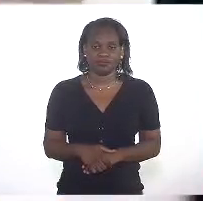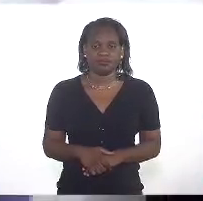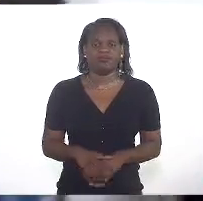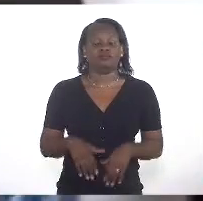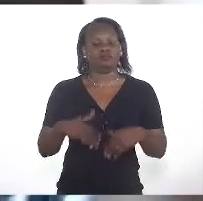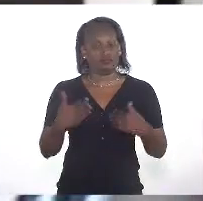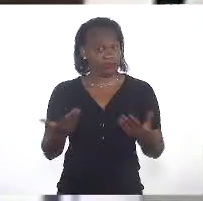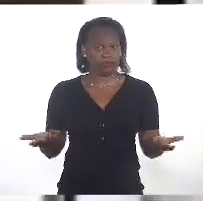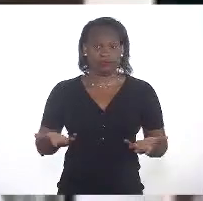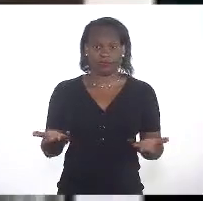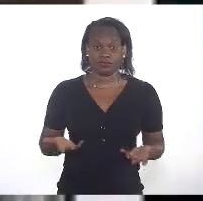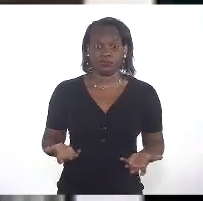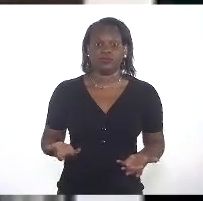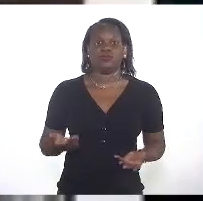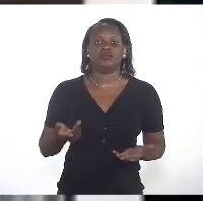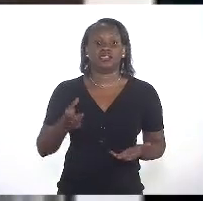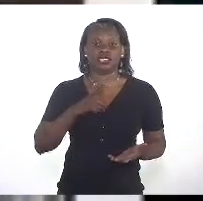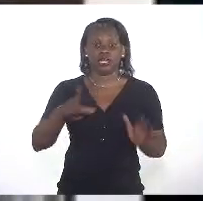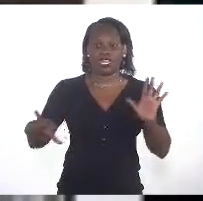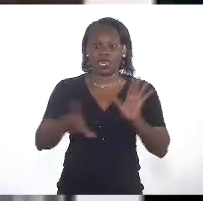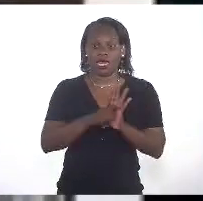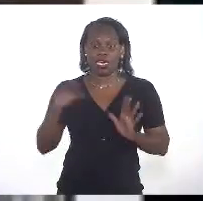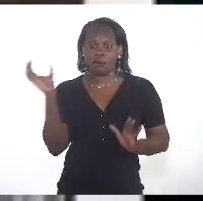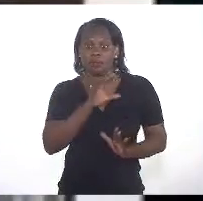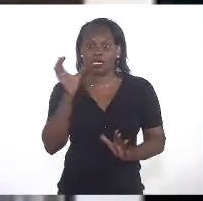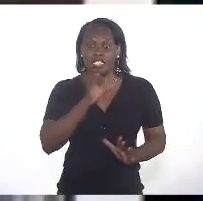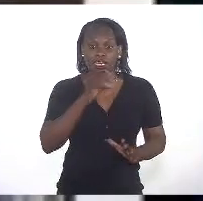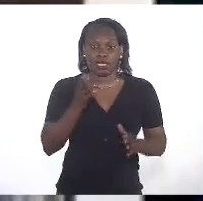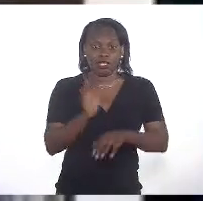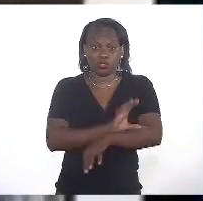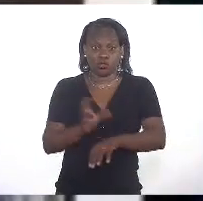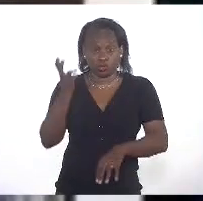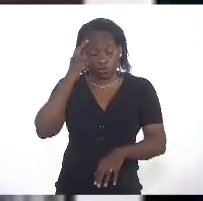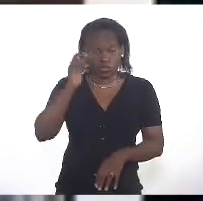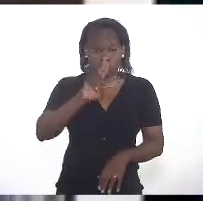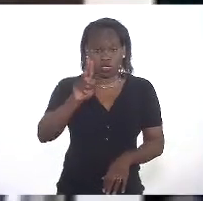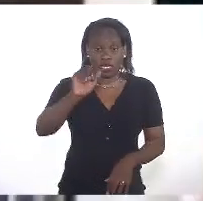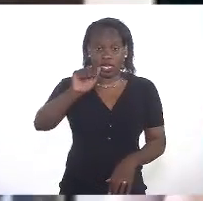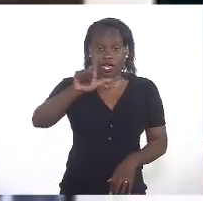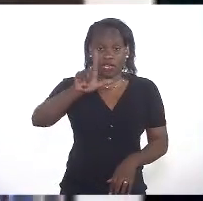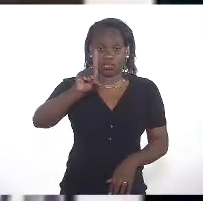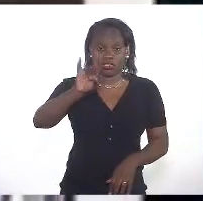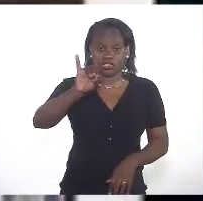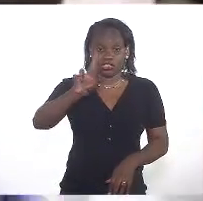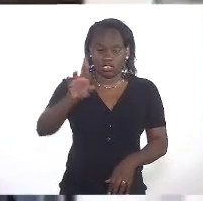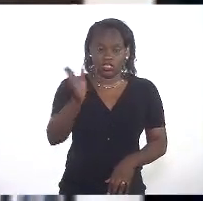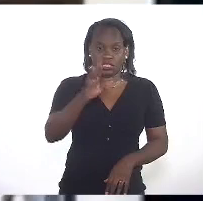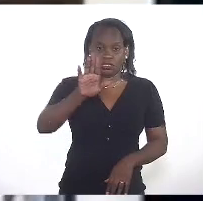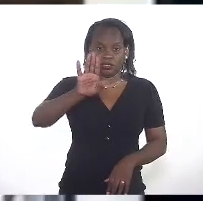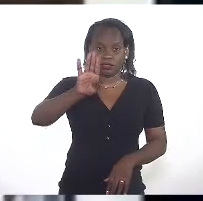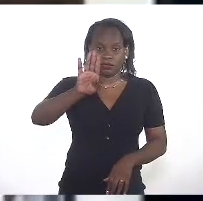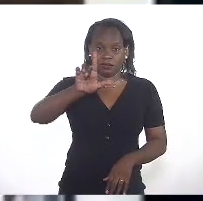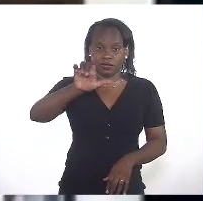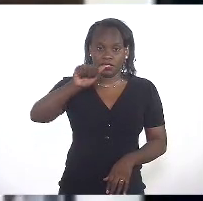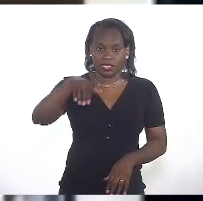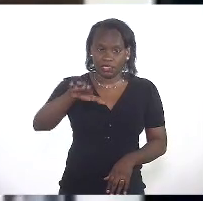Tem agora a Lei Emergencial da Cultura, Aldir Blanc. Lei